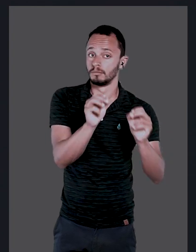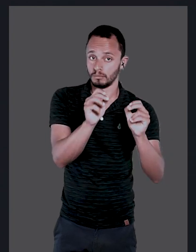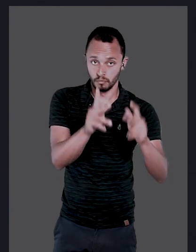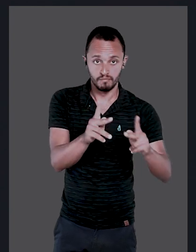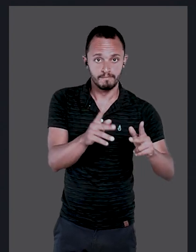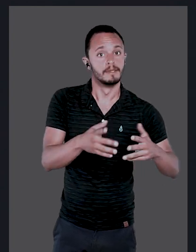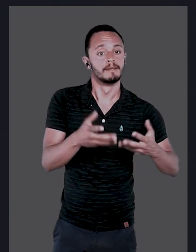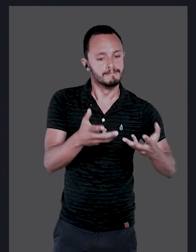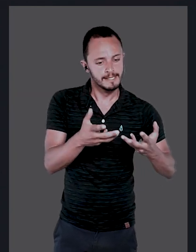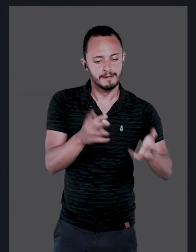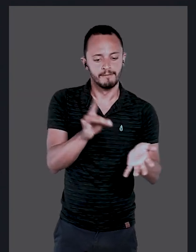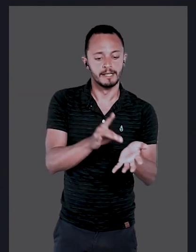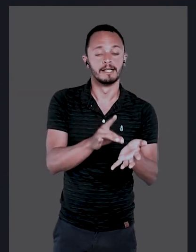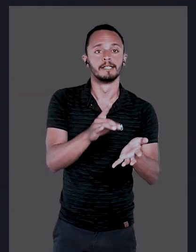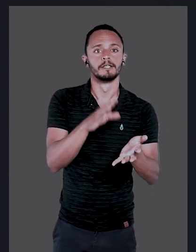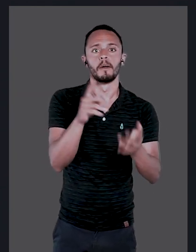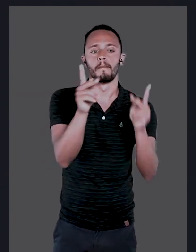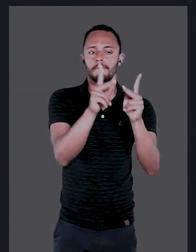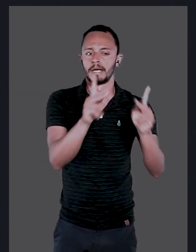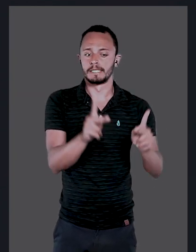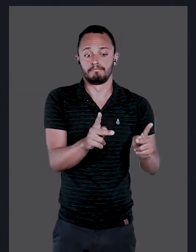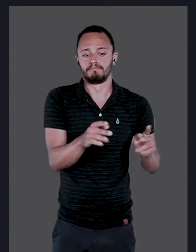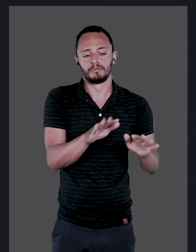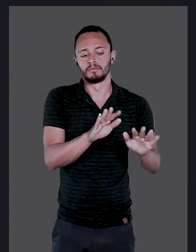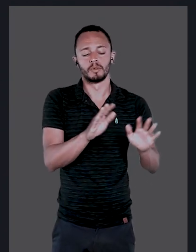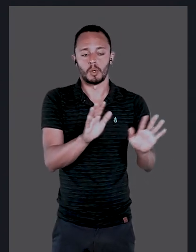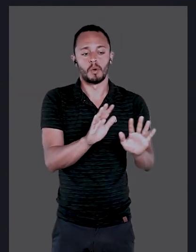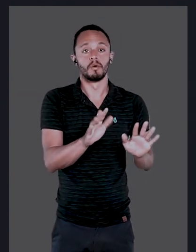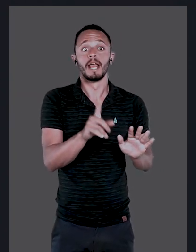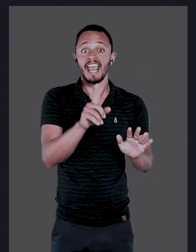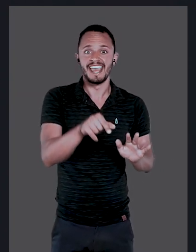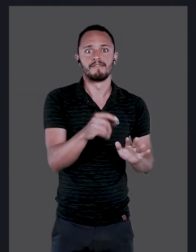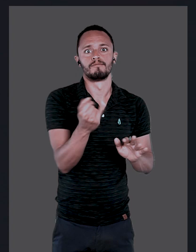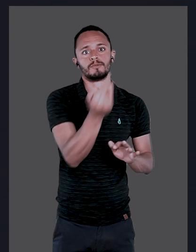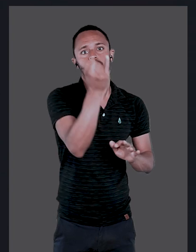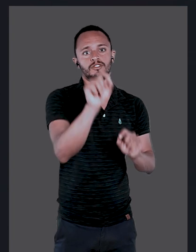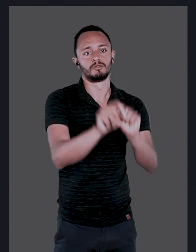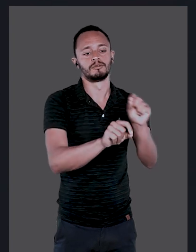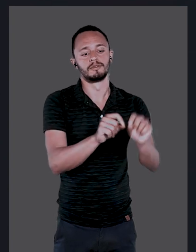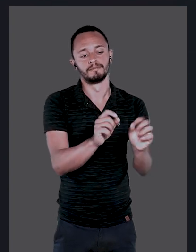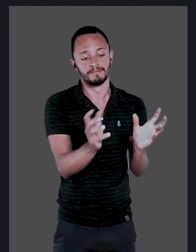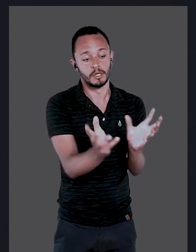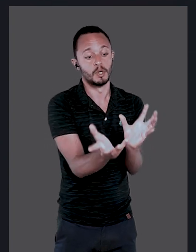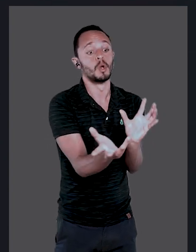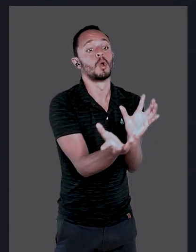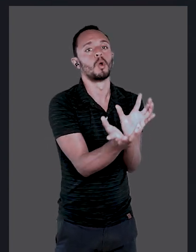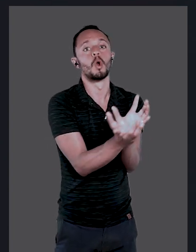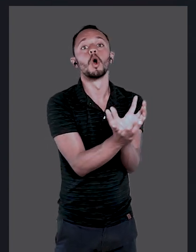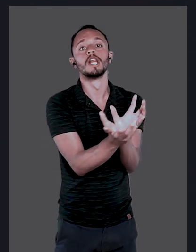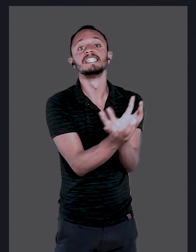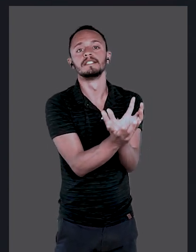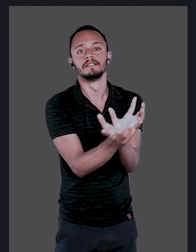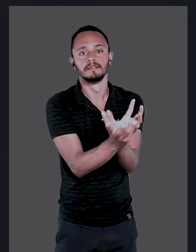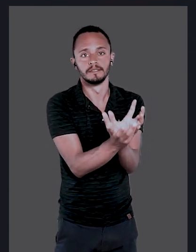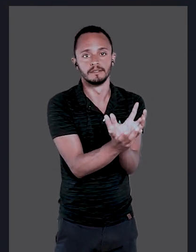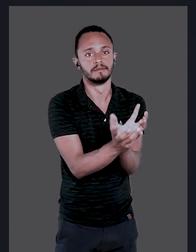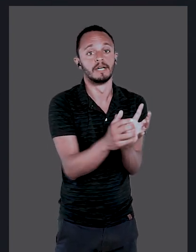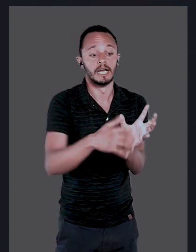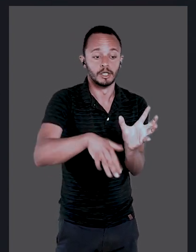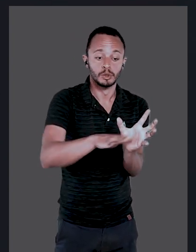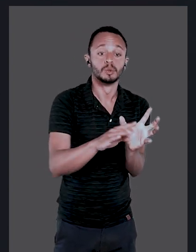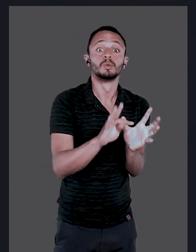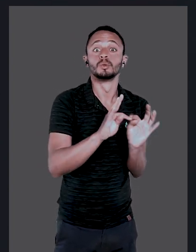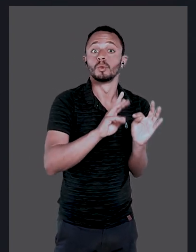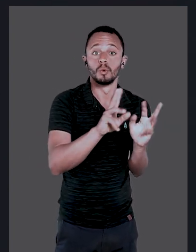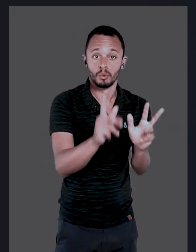num caminho de uma pacificação qualquer, mas que o caminho para uma pacificação qualquer diga respeito ao coletivo,